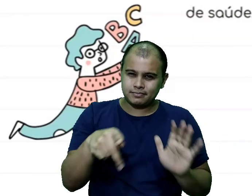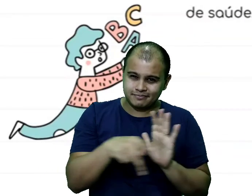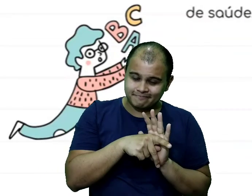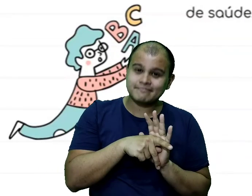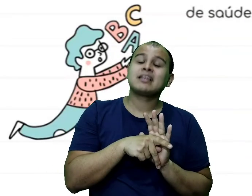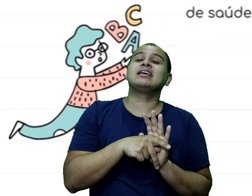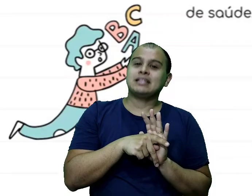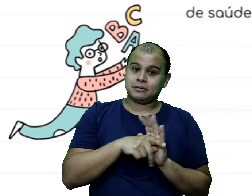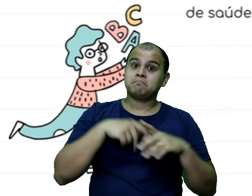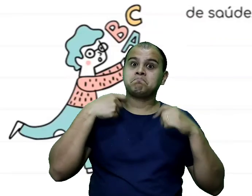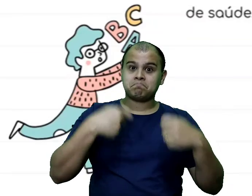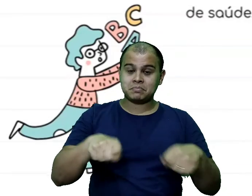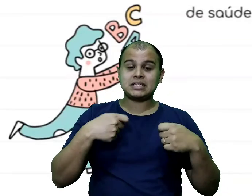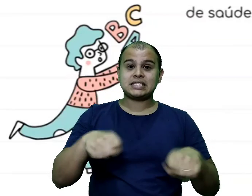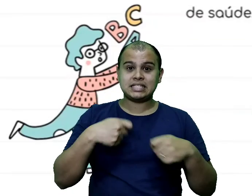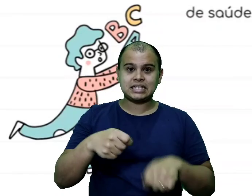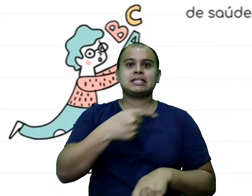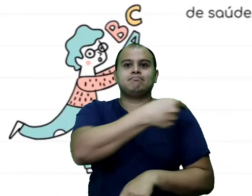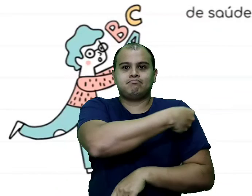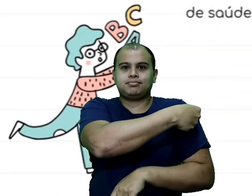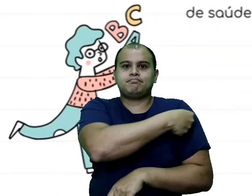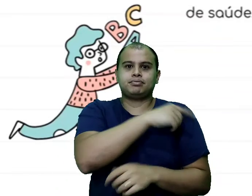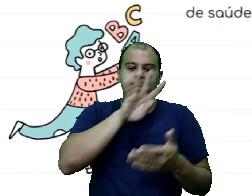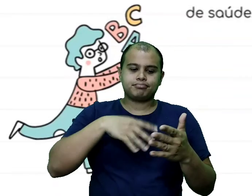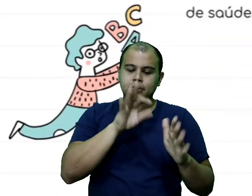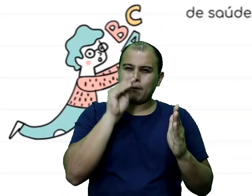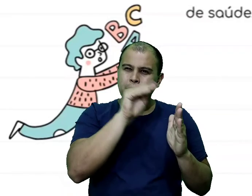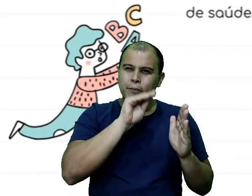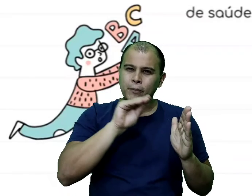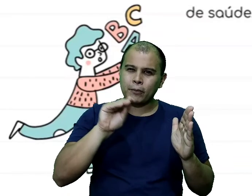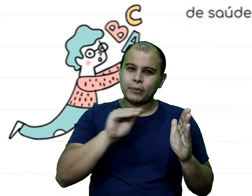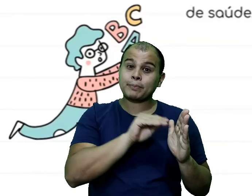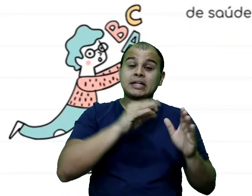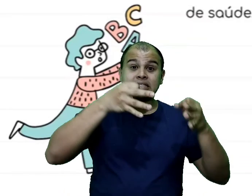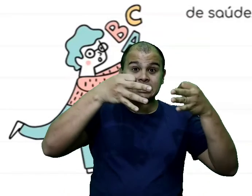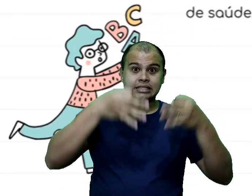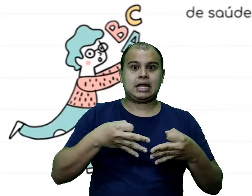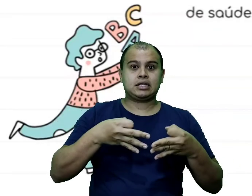de vacina em ordem. Não só das crianças, né, gente? A nossa também.